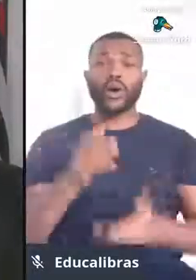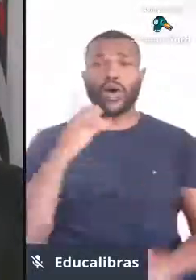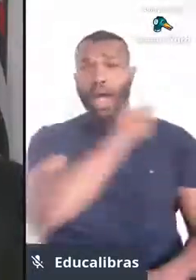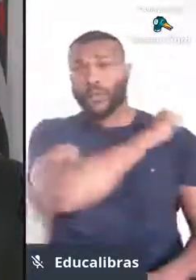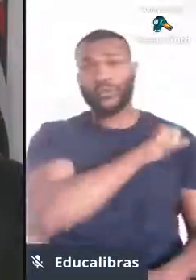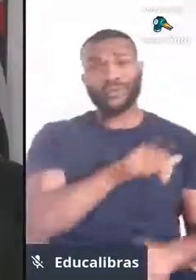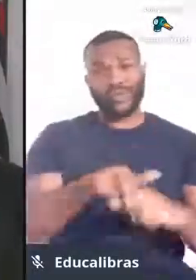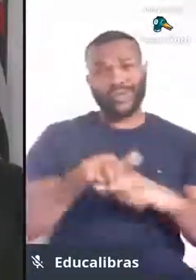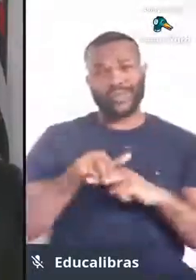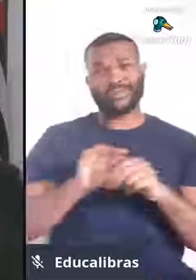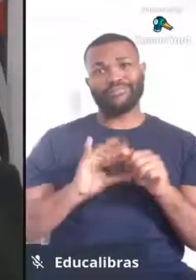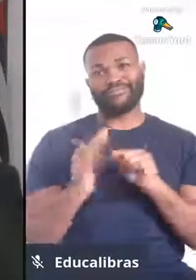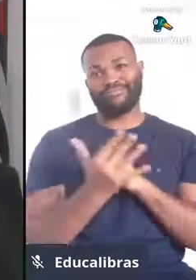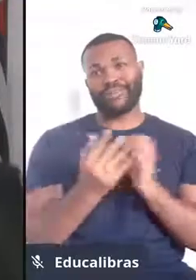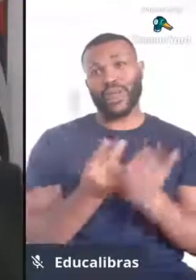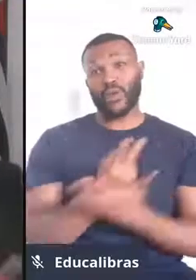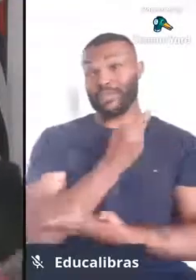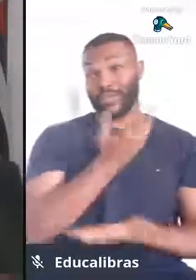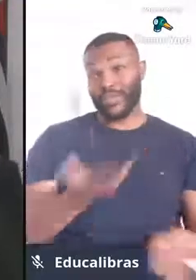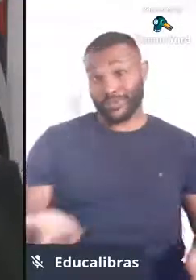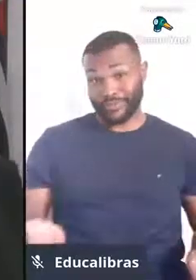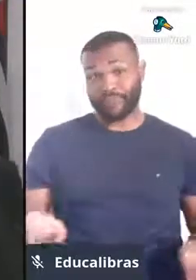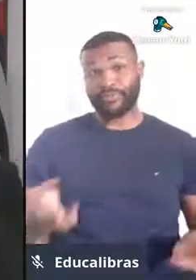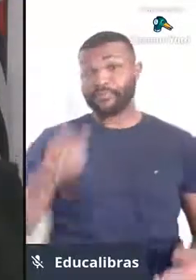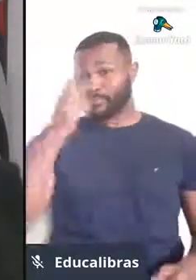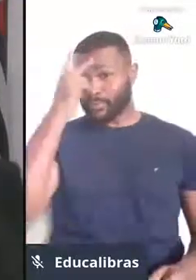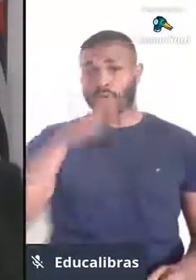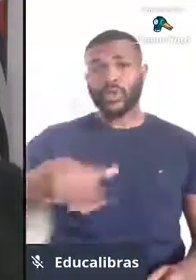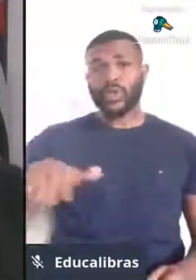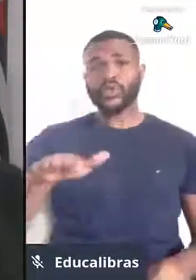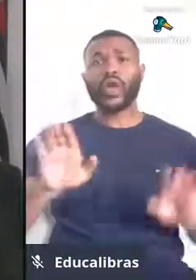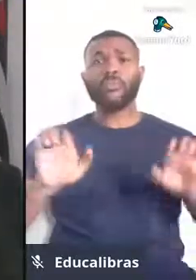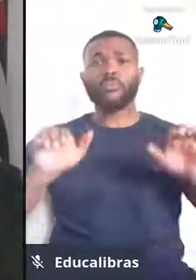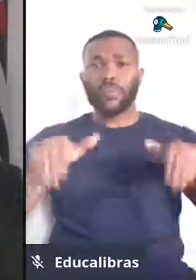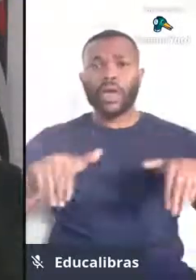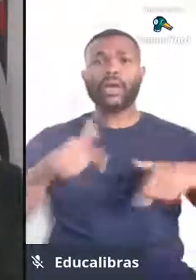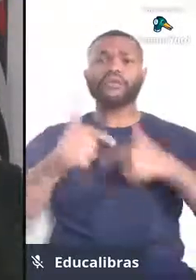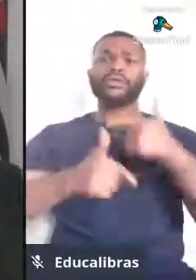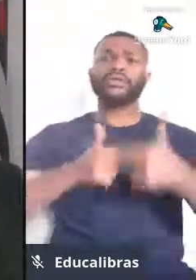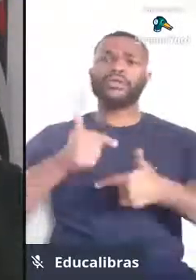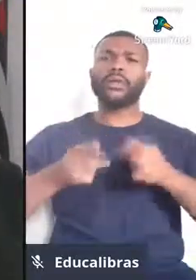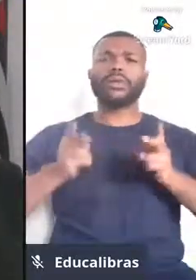E aconteceu. E estamos aí, está todo mundo bem, o trabalho está seguindo, a gente está produzindo.